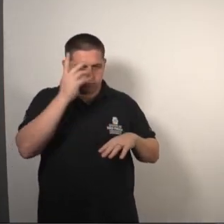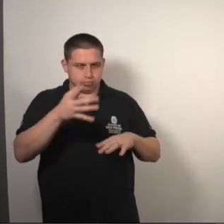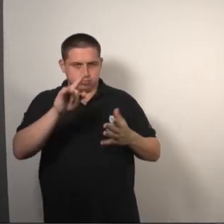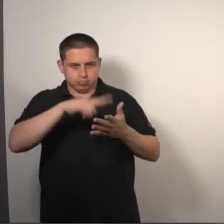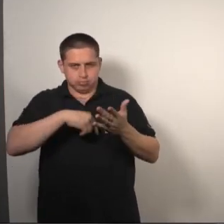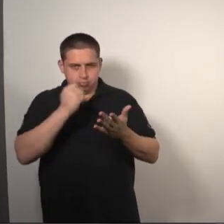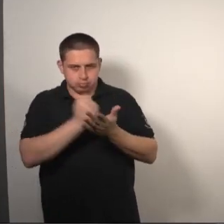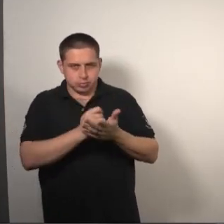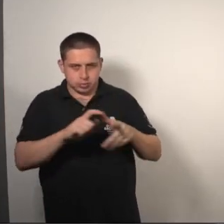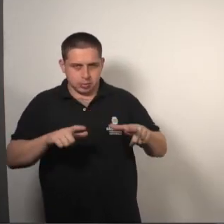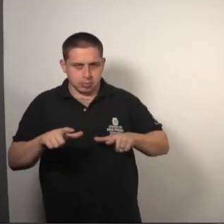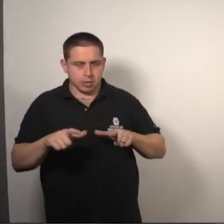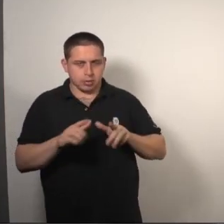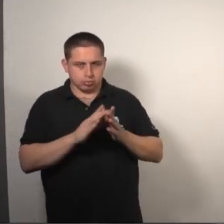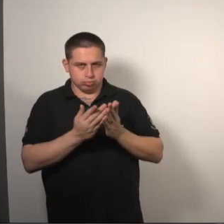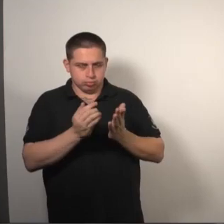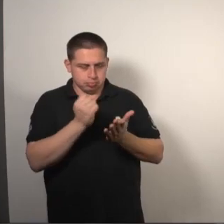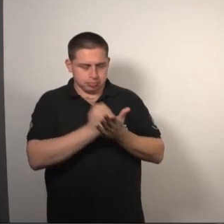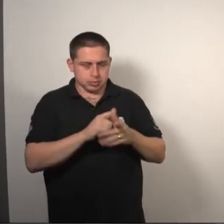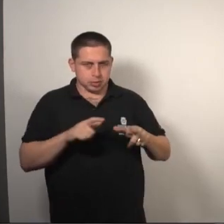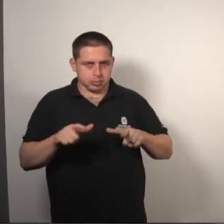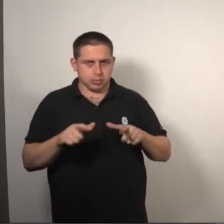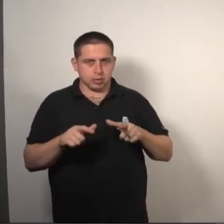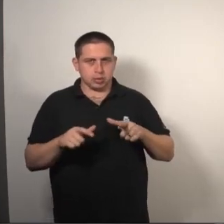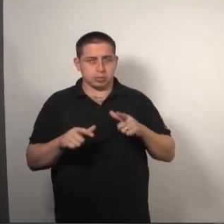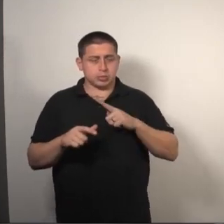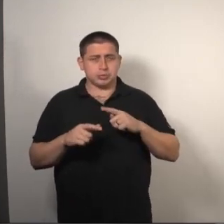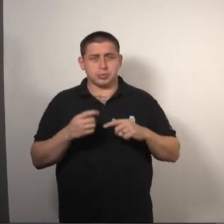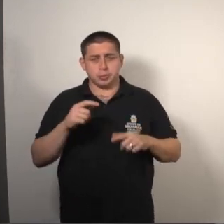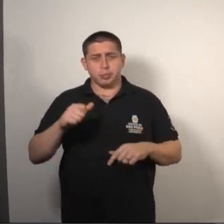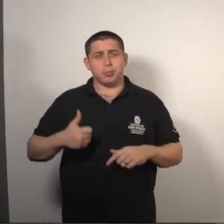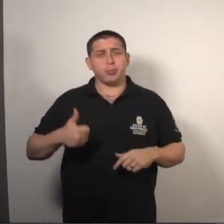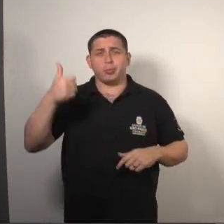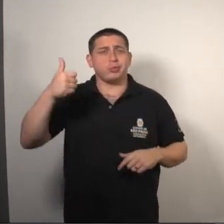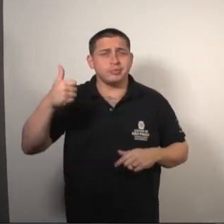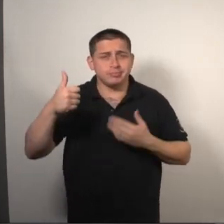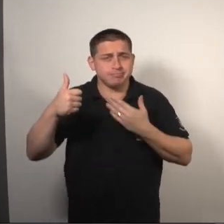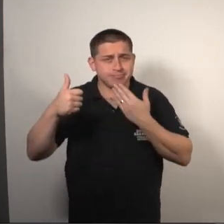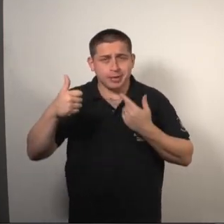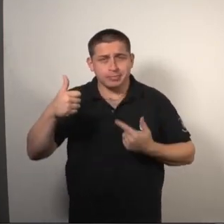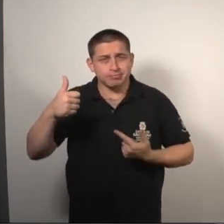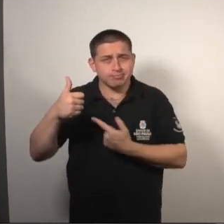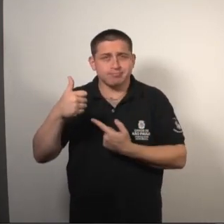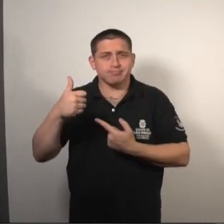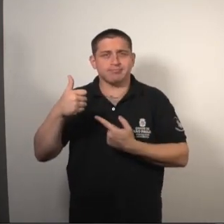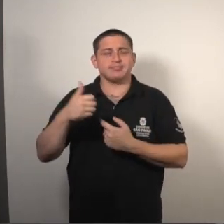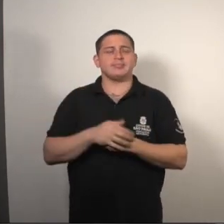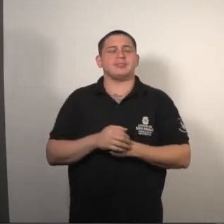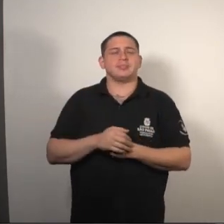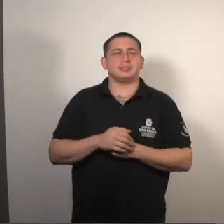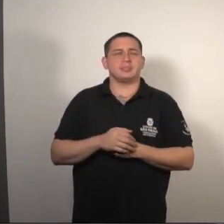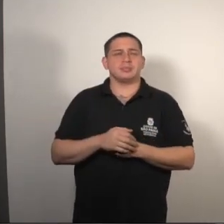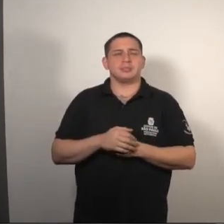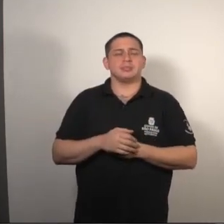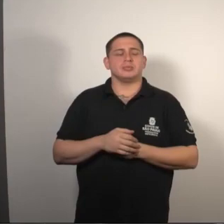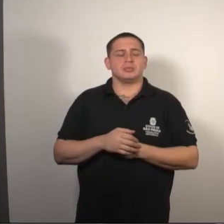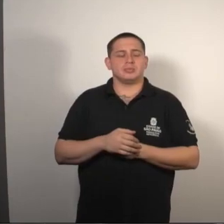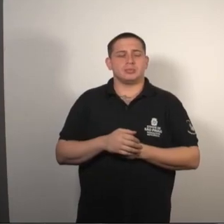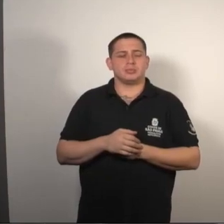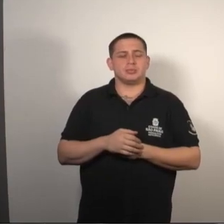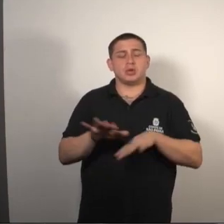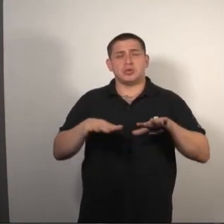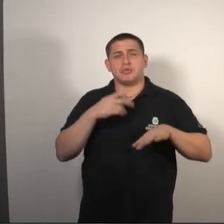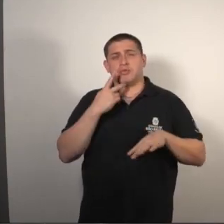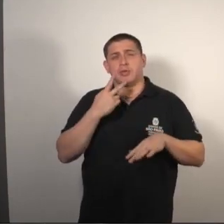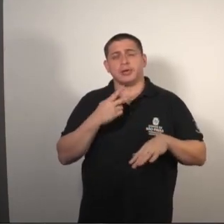E depois eu queria passar para vocês, estou sem o dado aqui, mas acho que é algo que é fundamental, porque quando a gente fala de investimento de